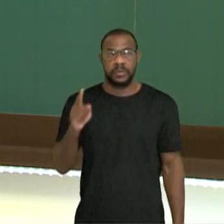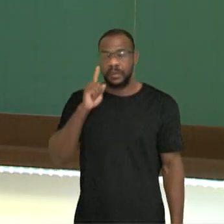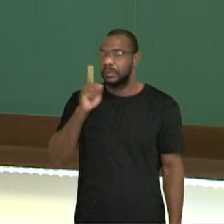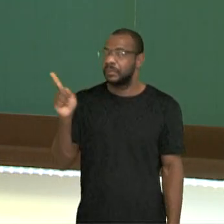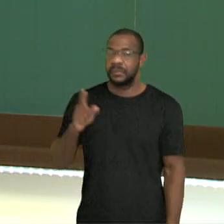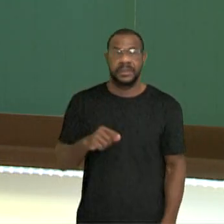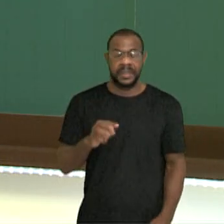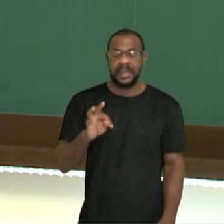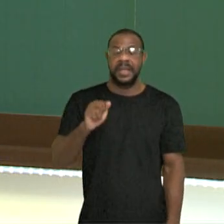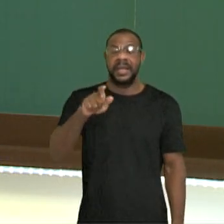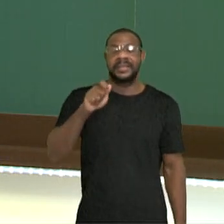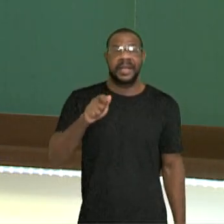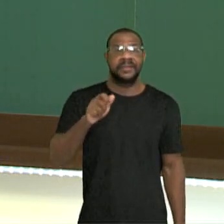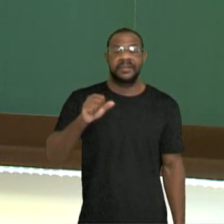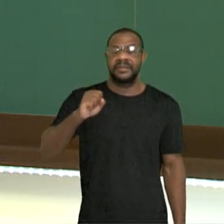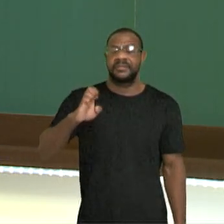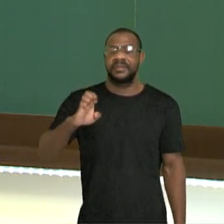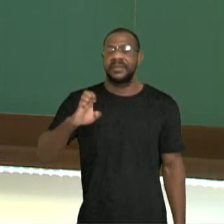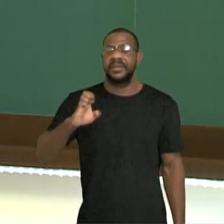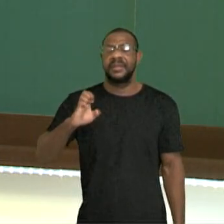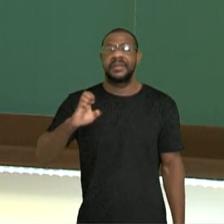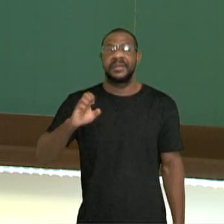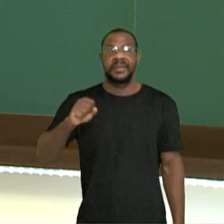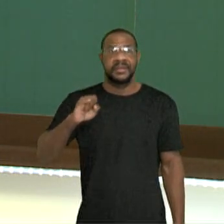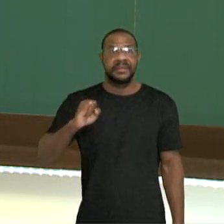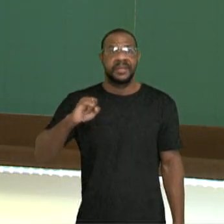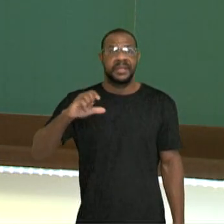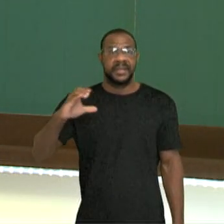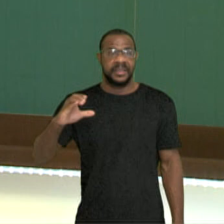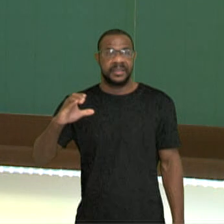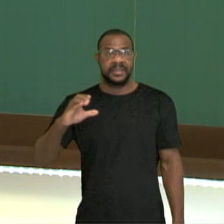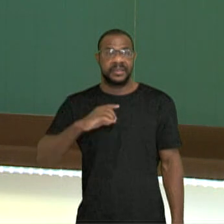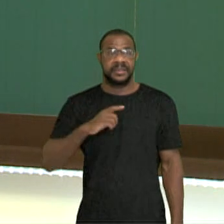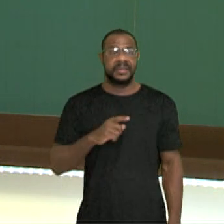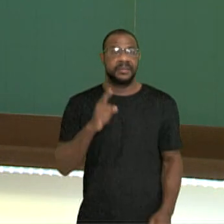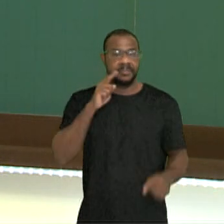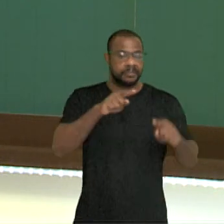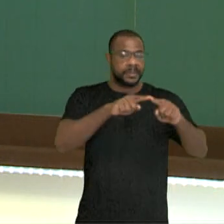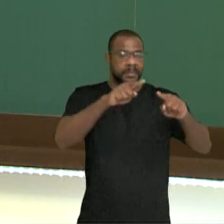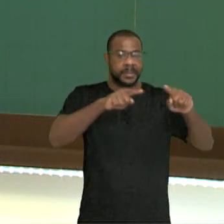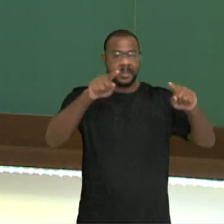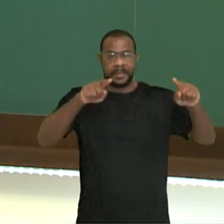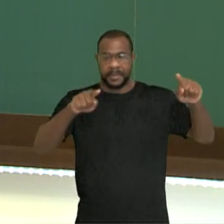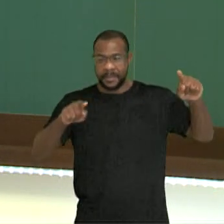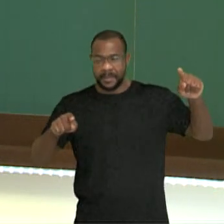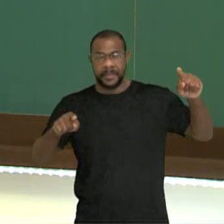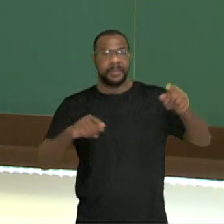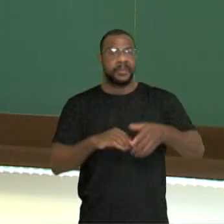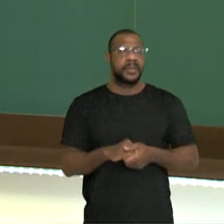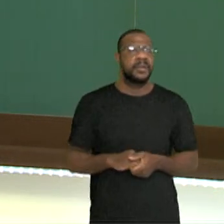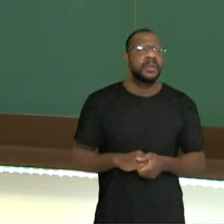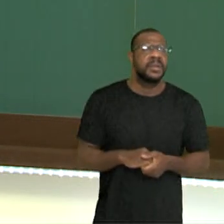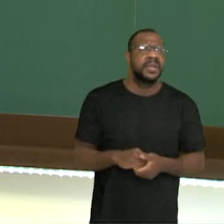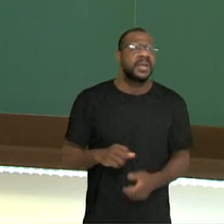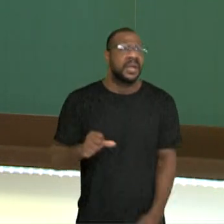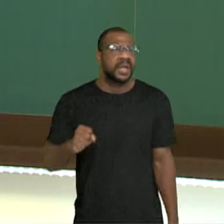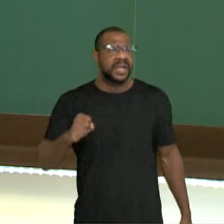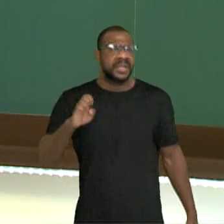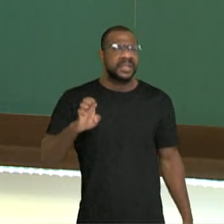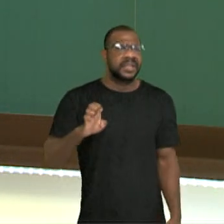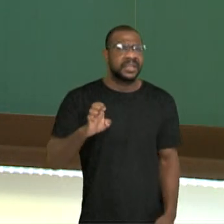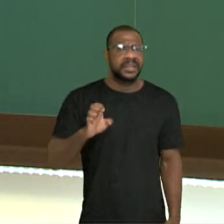em 12% ao ano. E hoje ela está bem mais baixa, né? Bem mais baixa mesmo. Mas o que a taxa Selic tem a ver